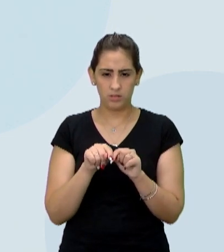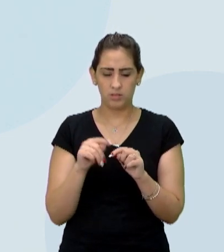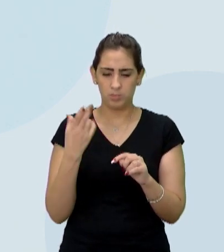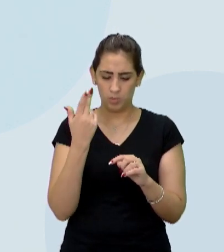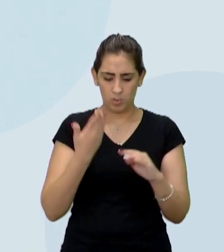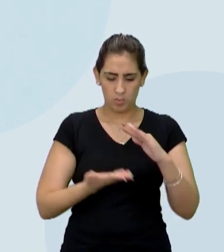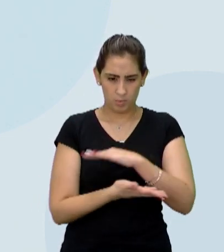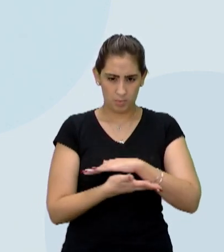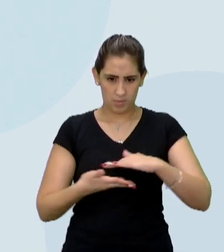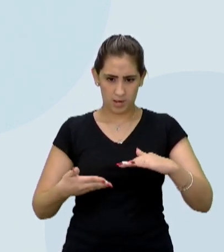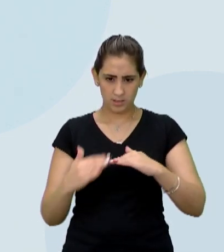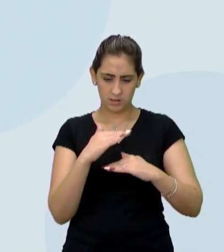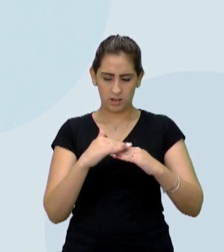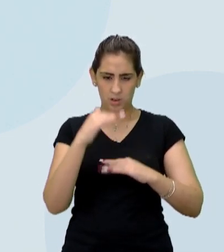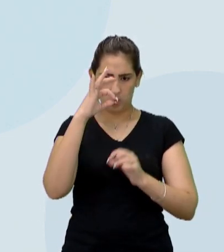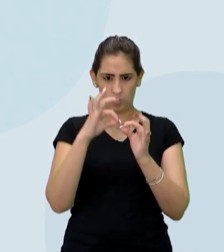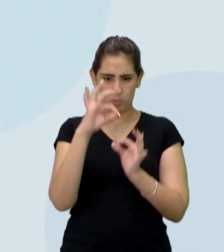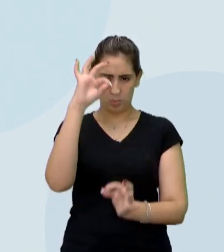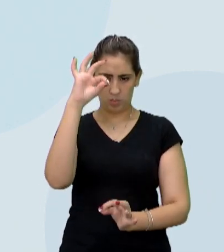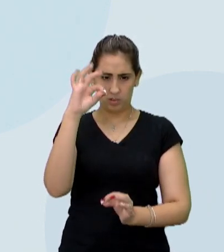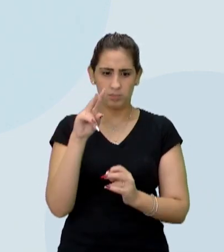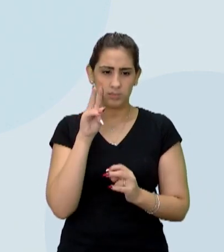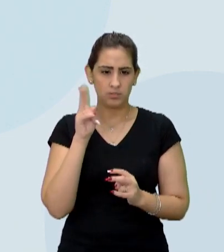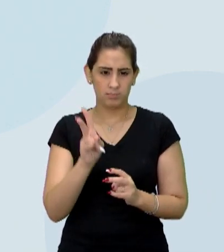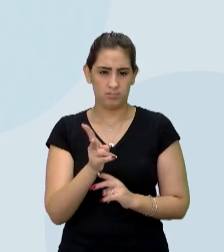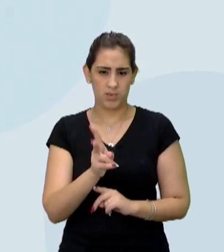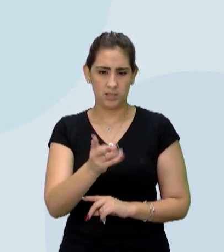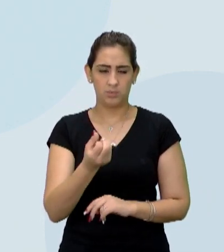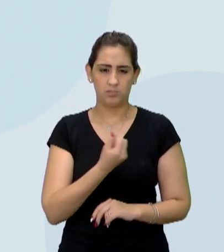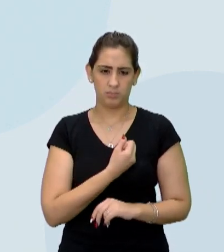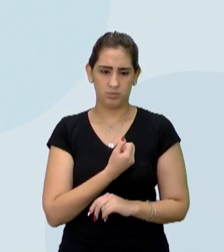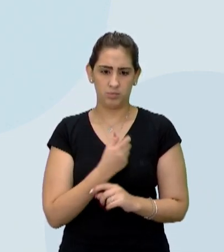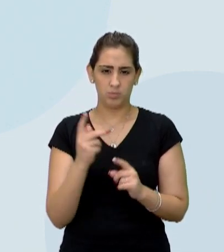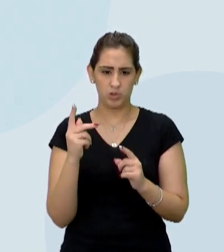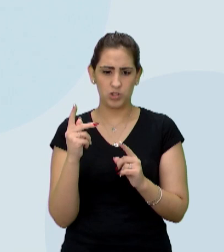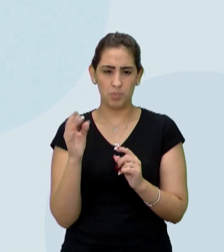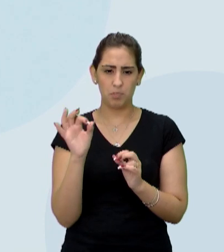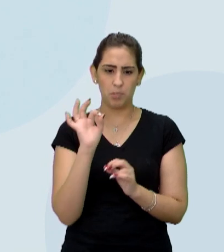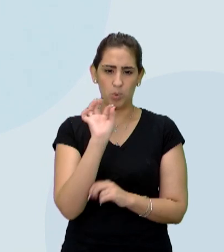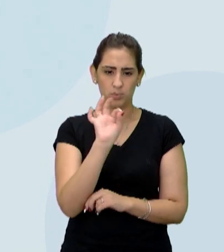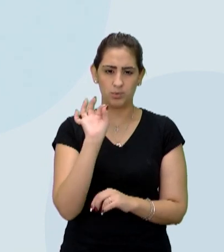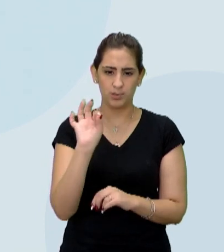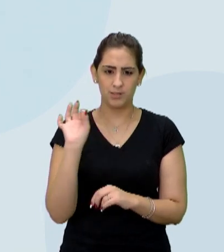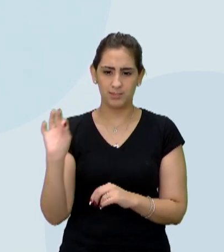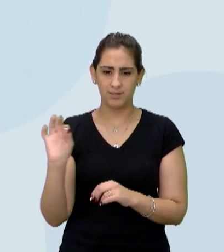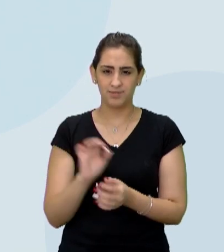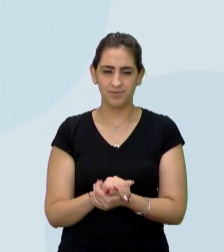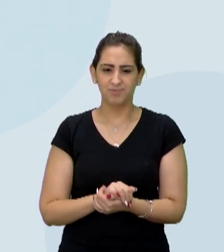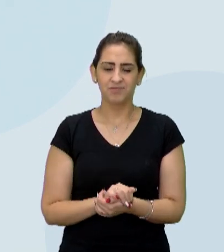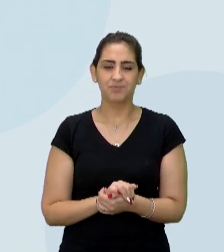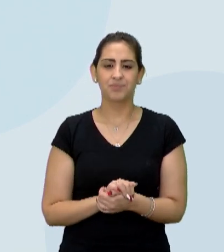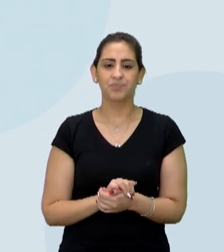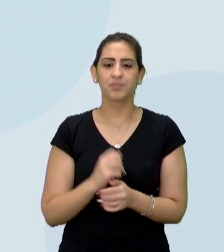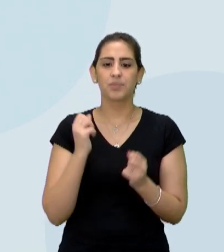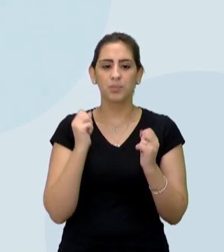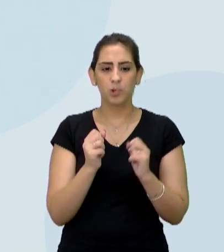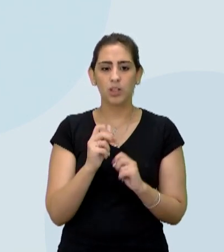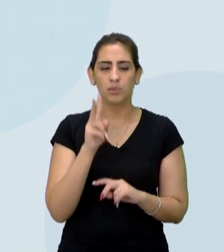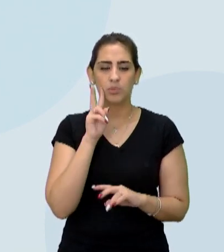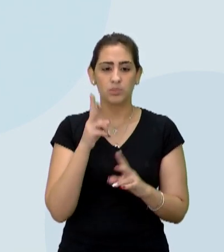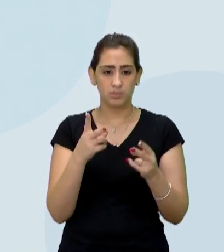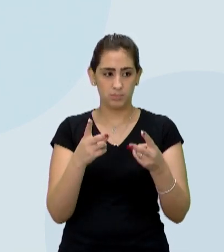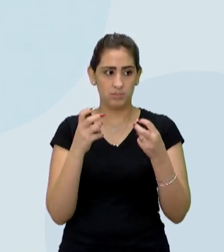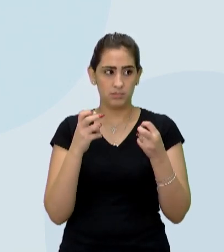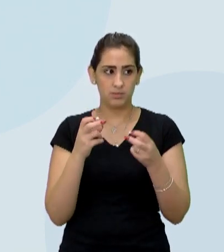altura possuem a mesma quantidade de pontos, e essa é a mesma que a posição da figura. Portanto, podemos afirmar